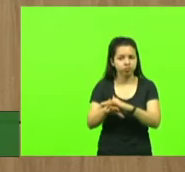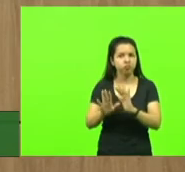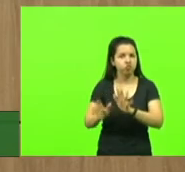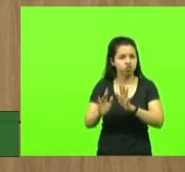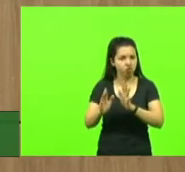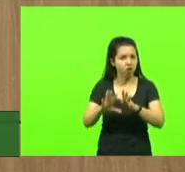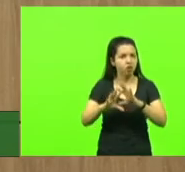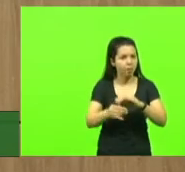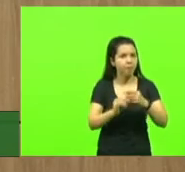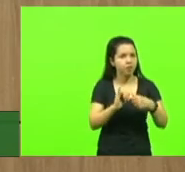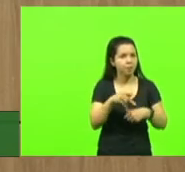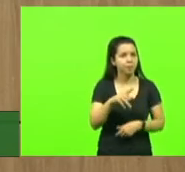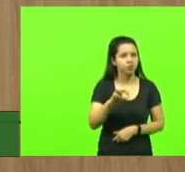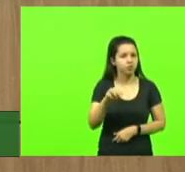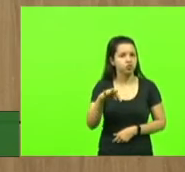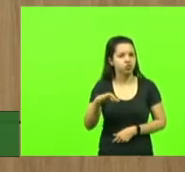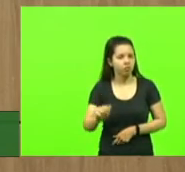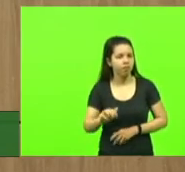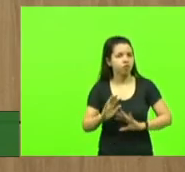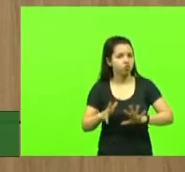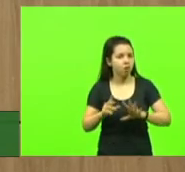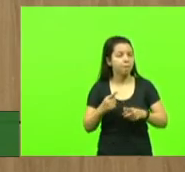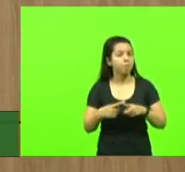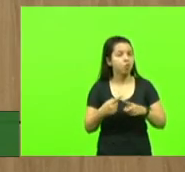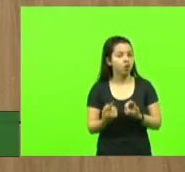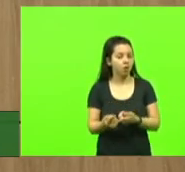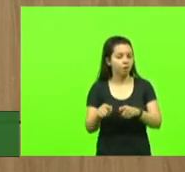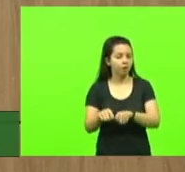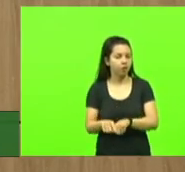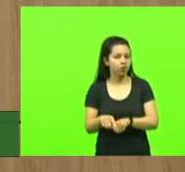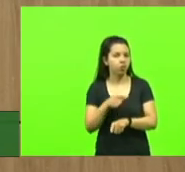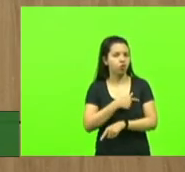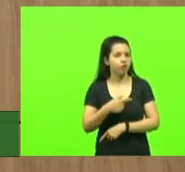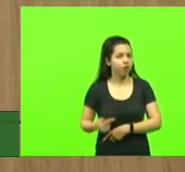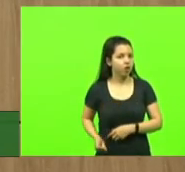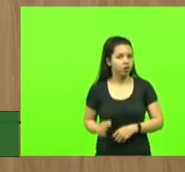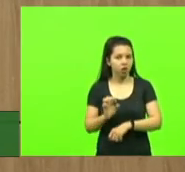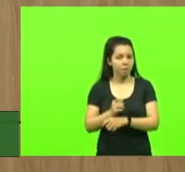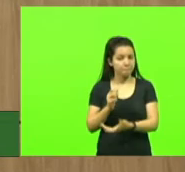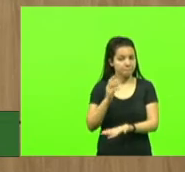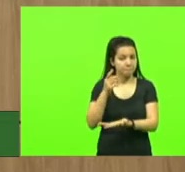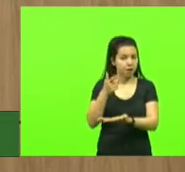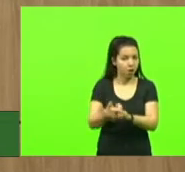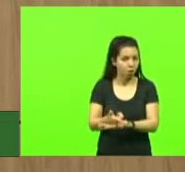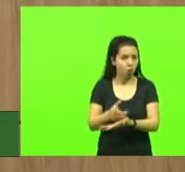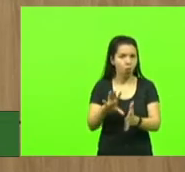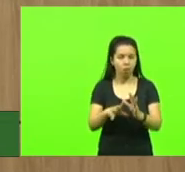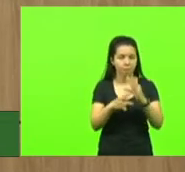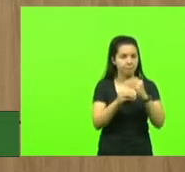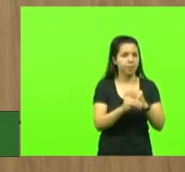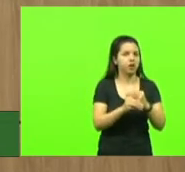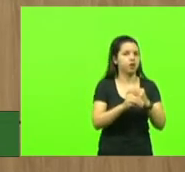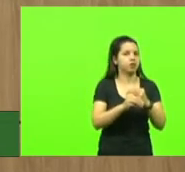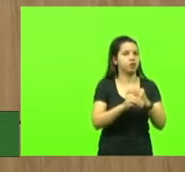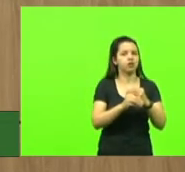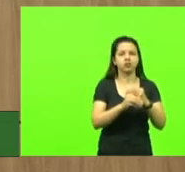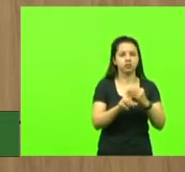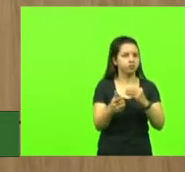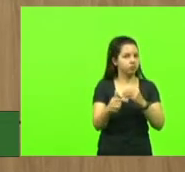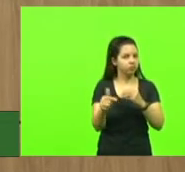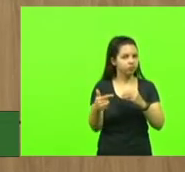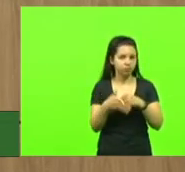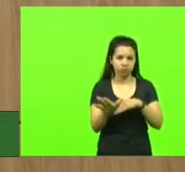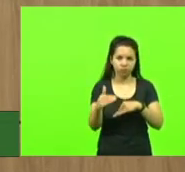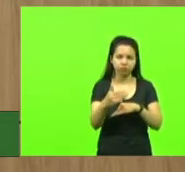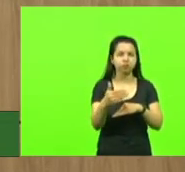impositiva, porque foi via convênio, uma vez que o governo do Estado não pagou as emendas da Serra Catarinense, espero que este mês